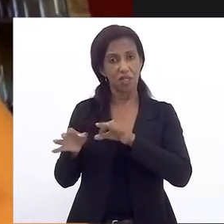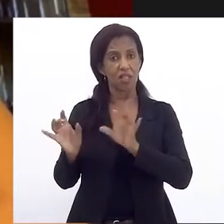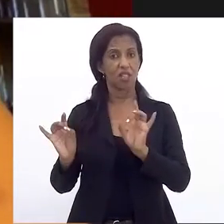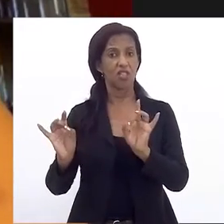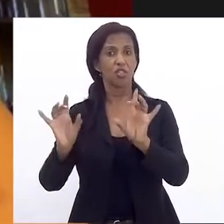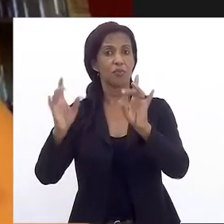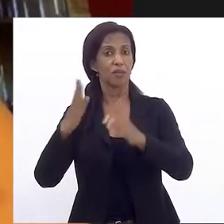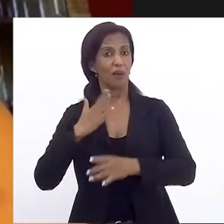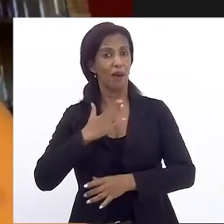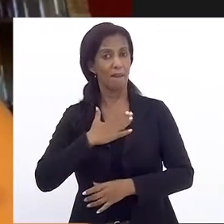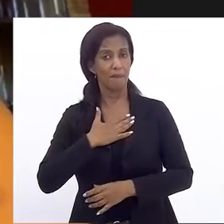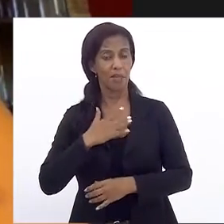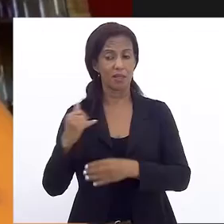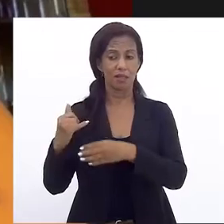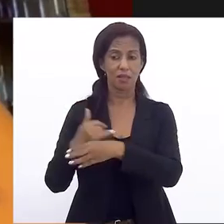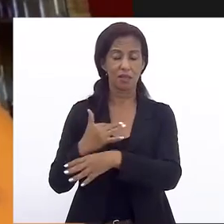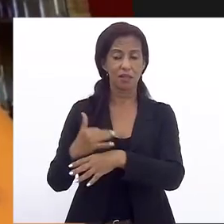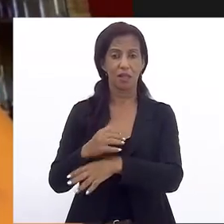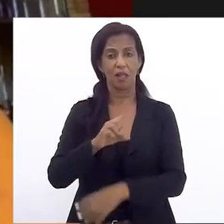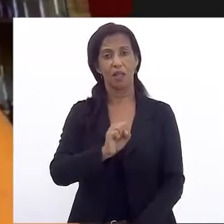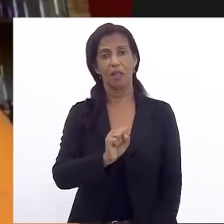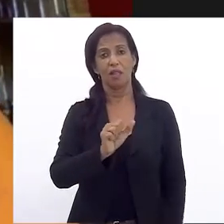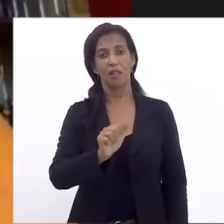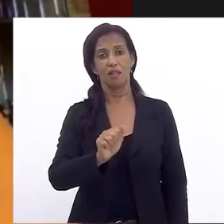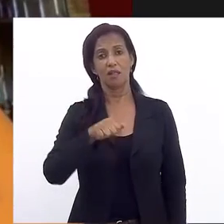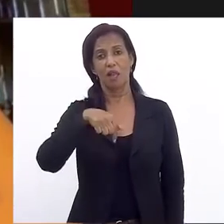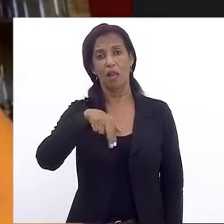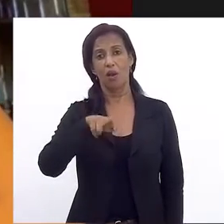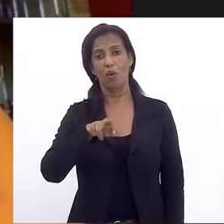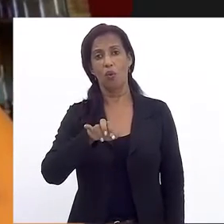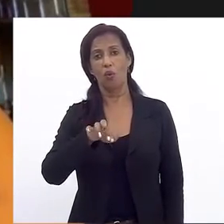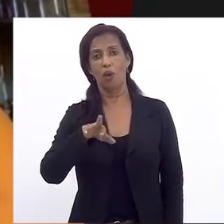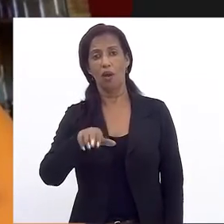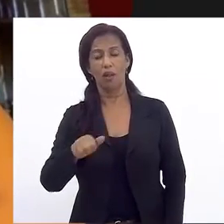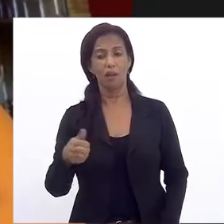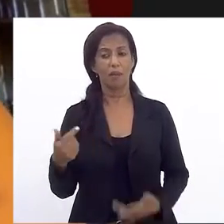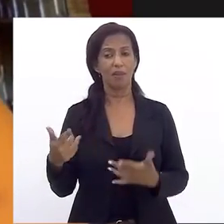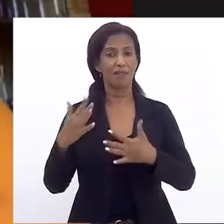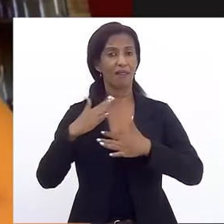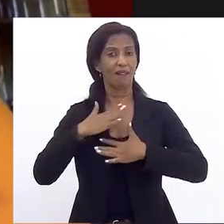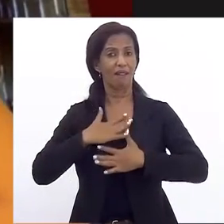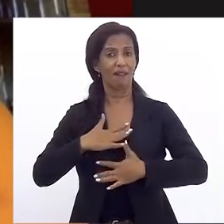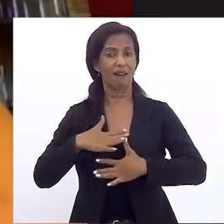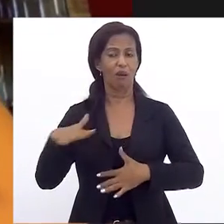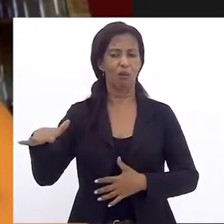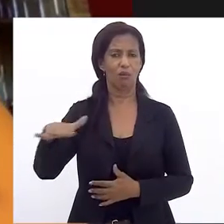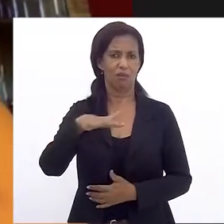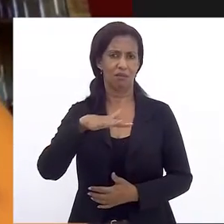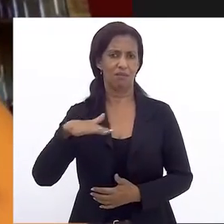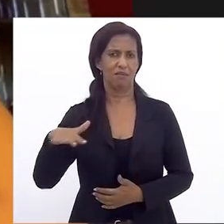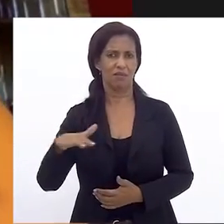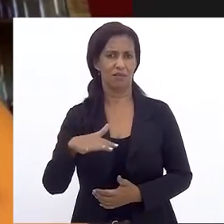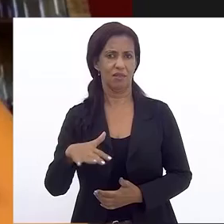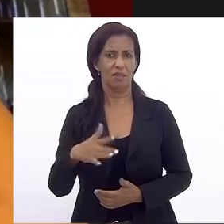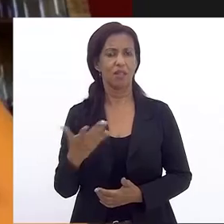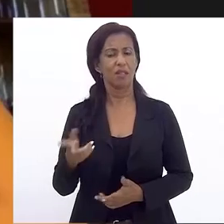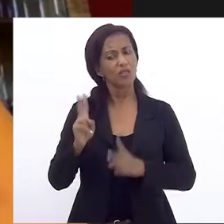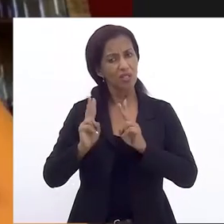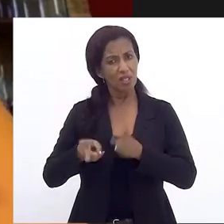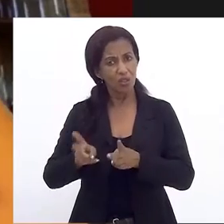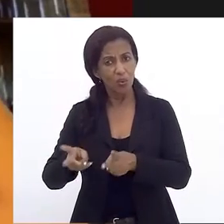cidade, Saquarema, que é uma cidade que é uma das cidades mais tranquilas da região dos lagos. Então, a gente quer que ela continue